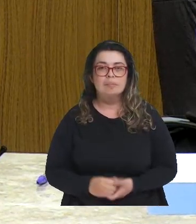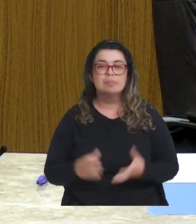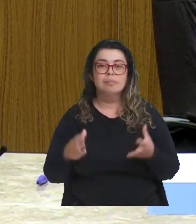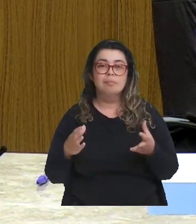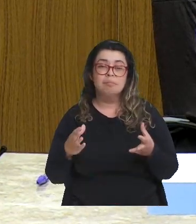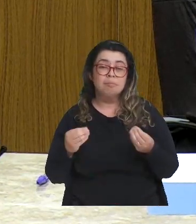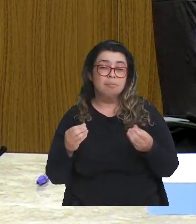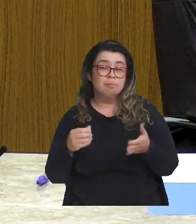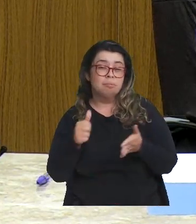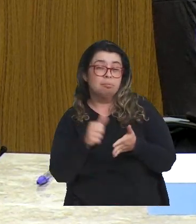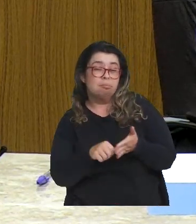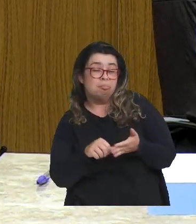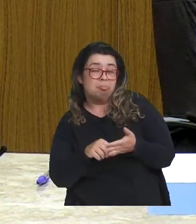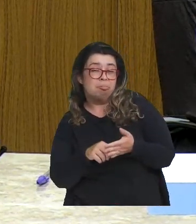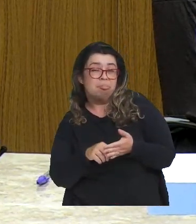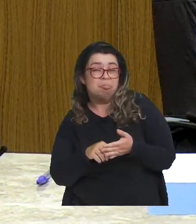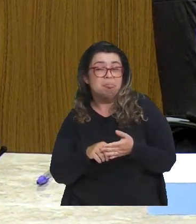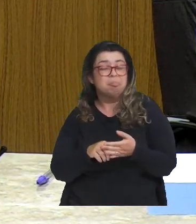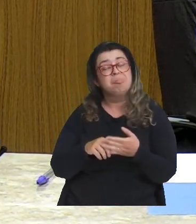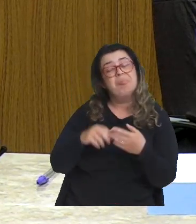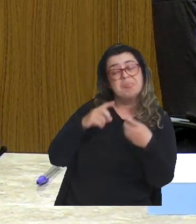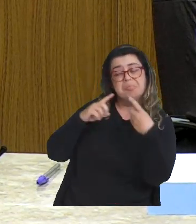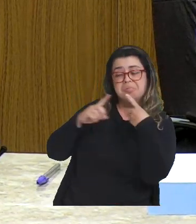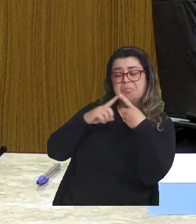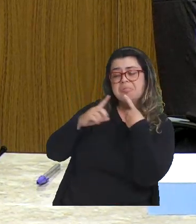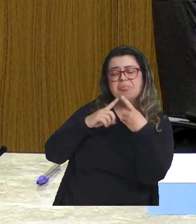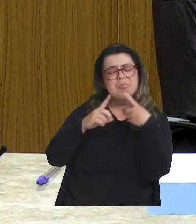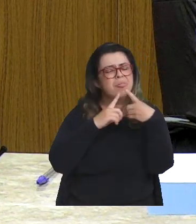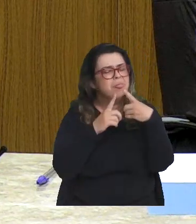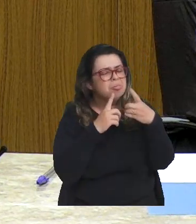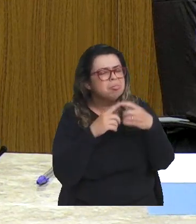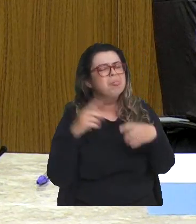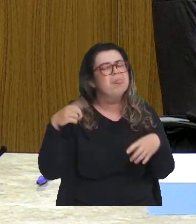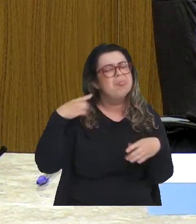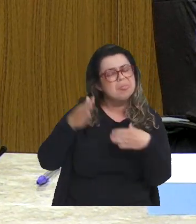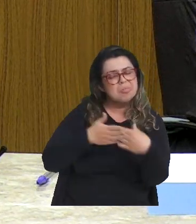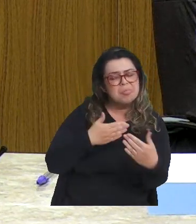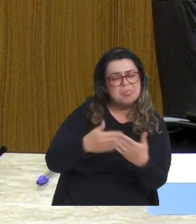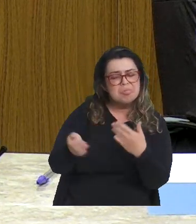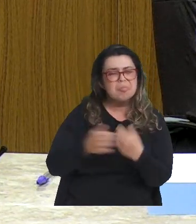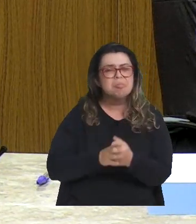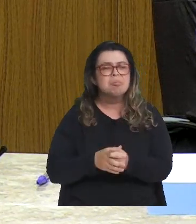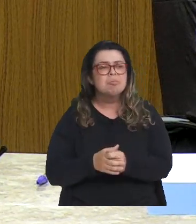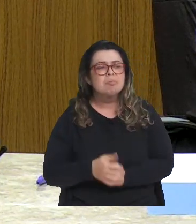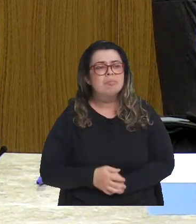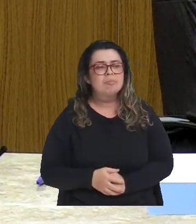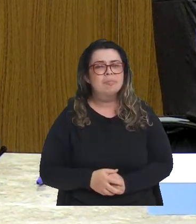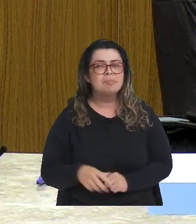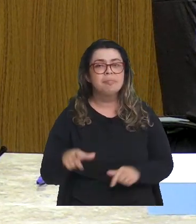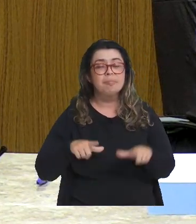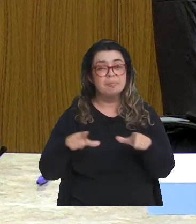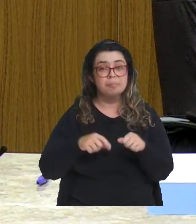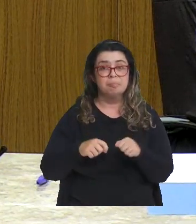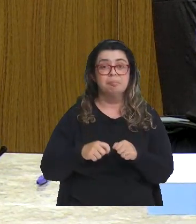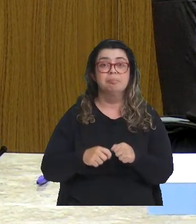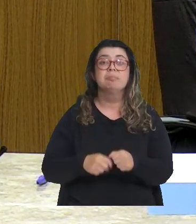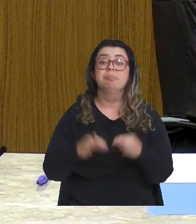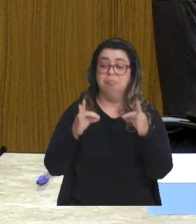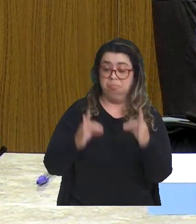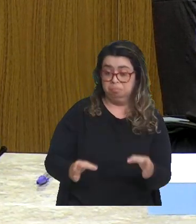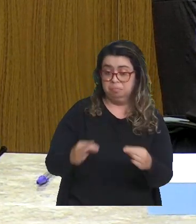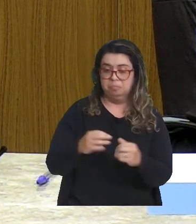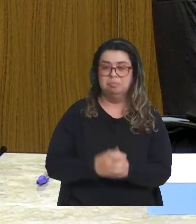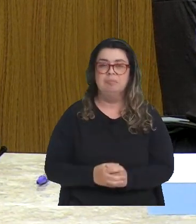escutamos um blá-blá-blá aí, porque advogar é isso, é aquilo. Se não fosse uma profissão tão honrosa, muitos que